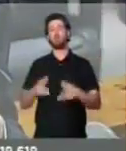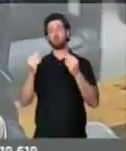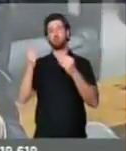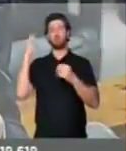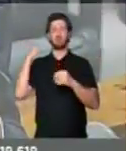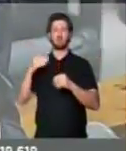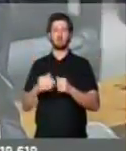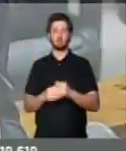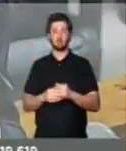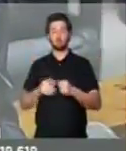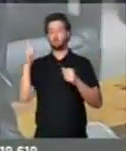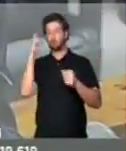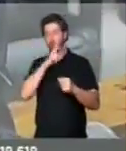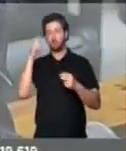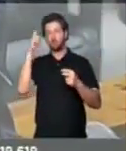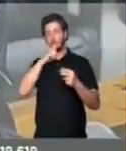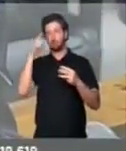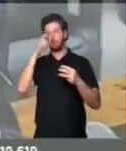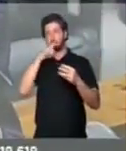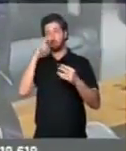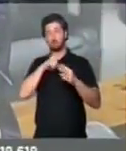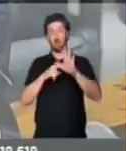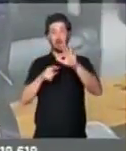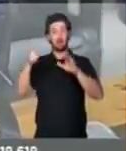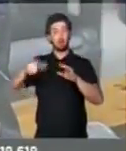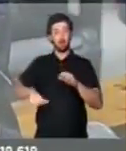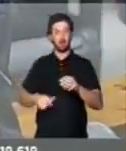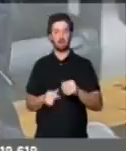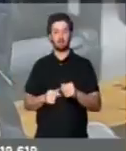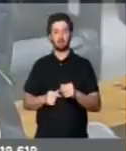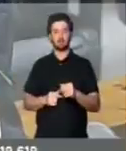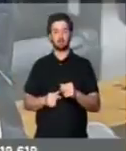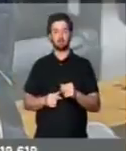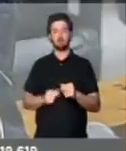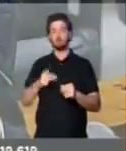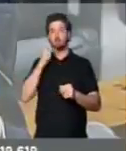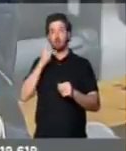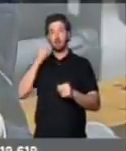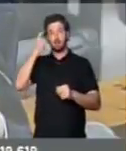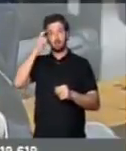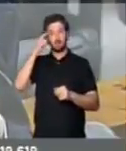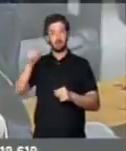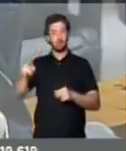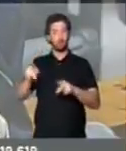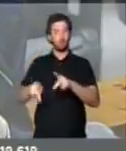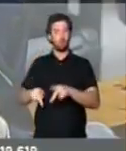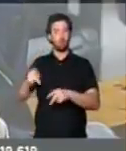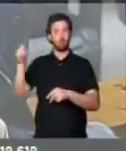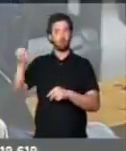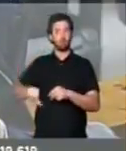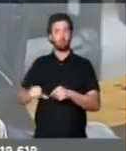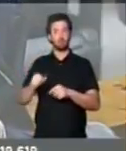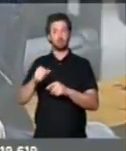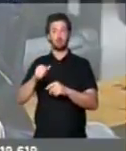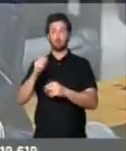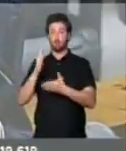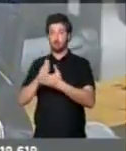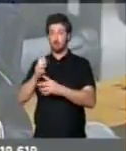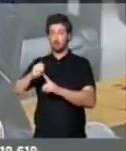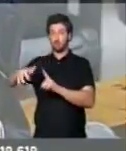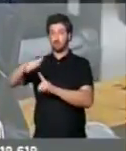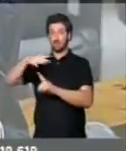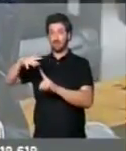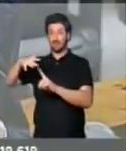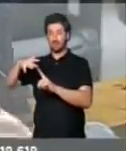passado, com mentiras, e tem mais, apostando na desinformação de parte da nossa sociedade.